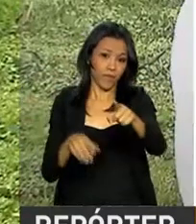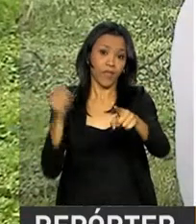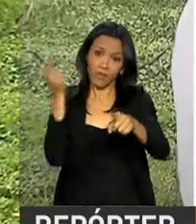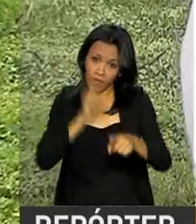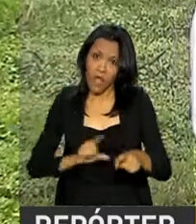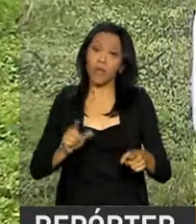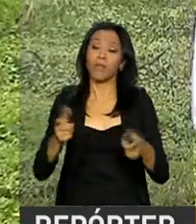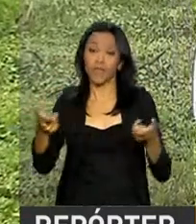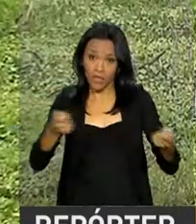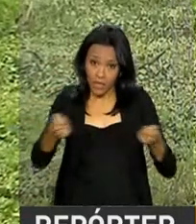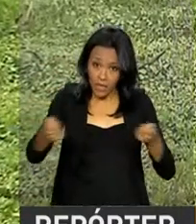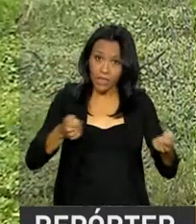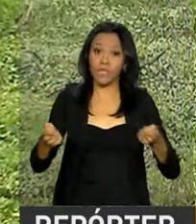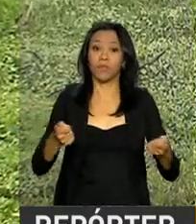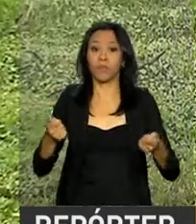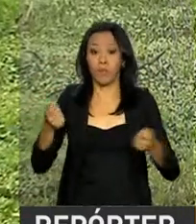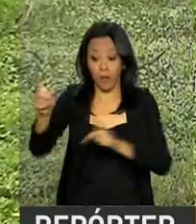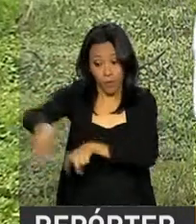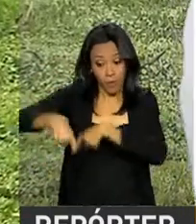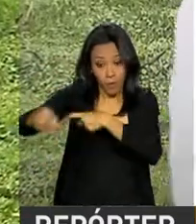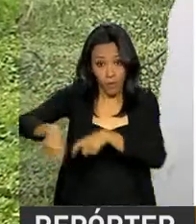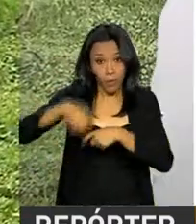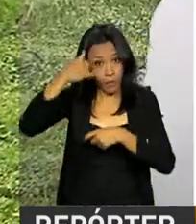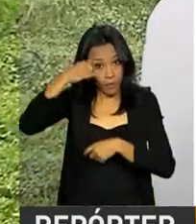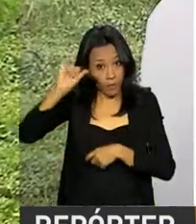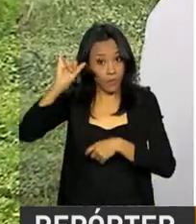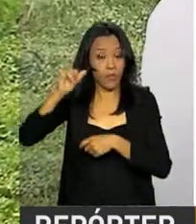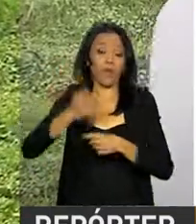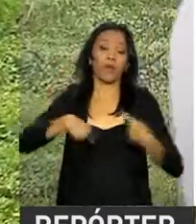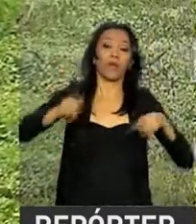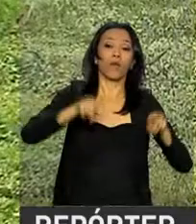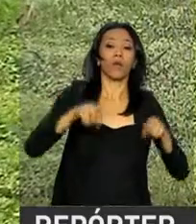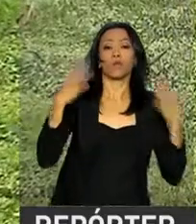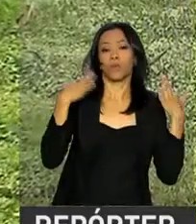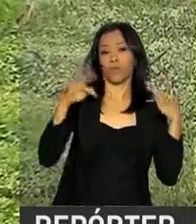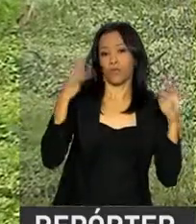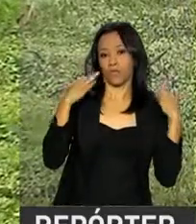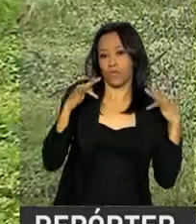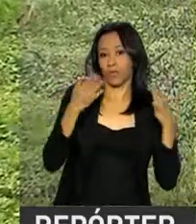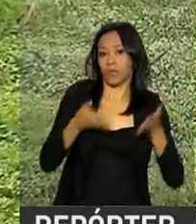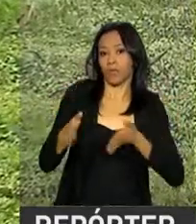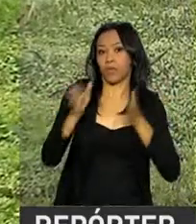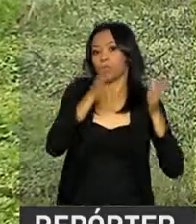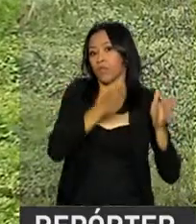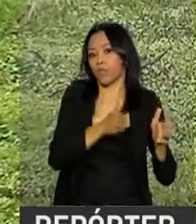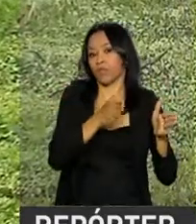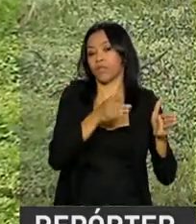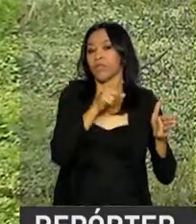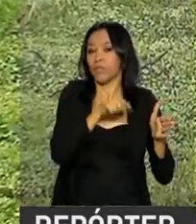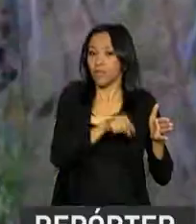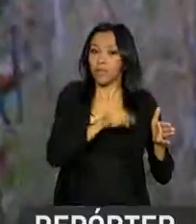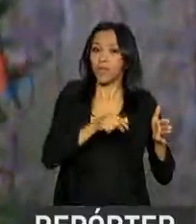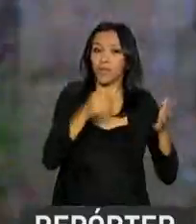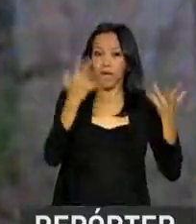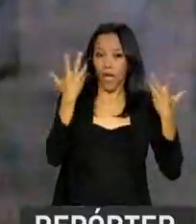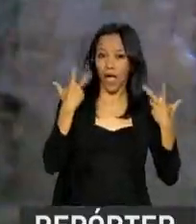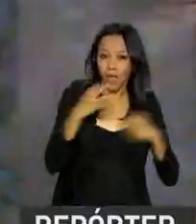muito equilíbrio a pecuária o turismo e à alça